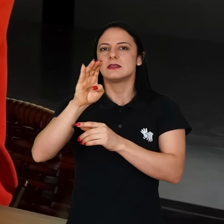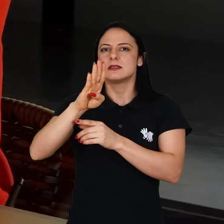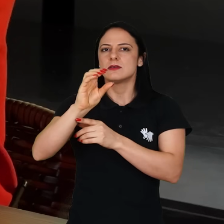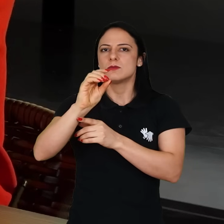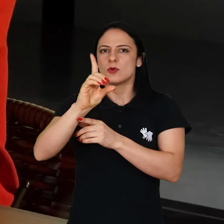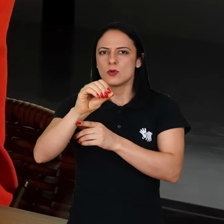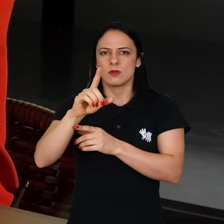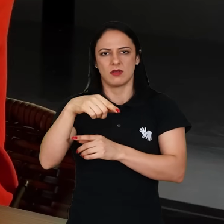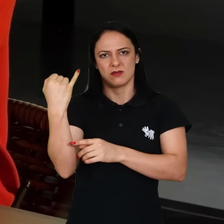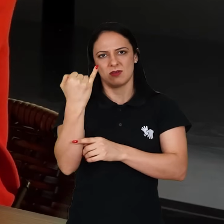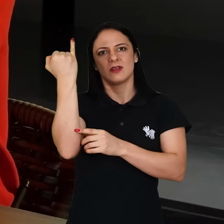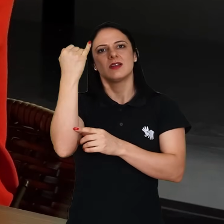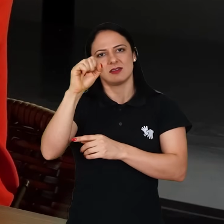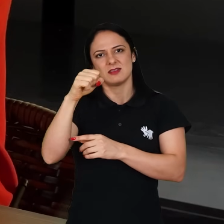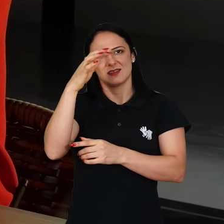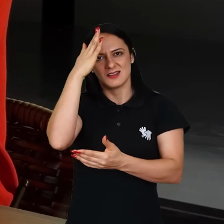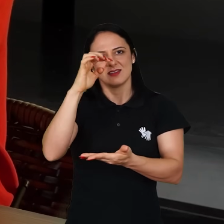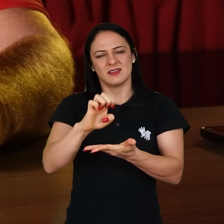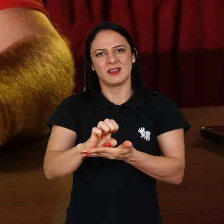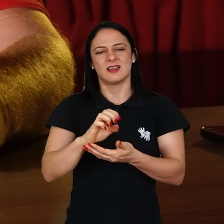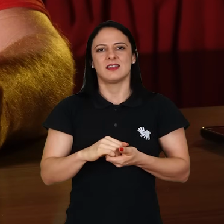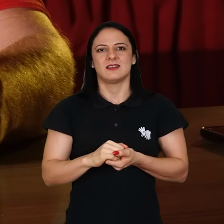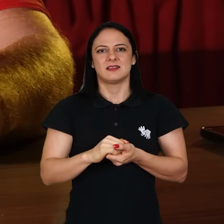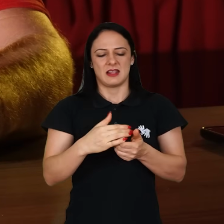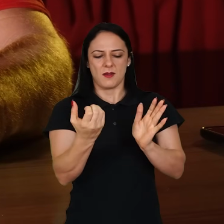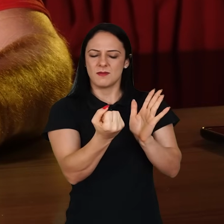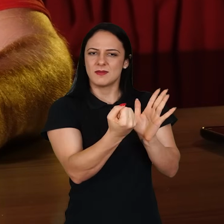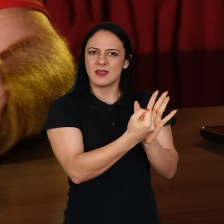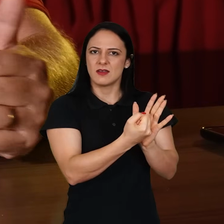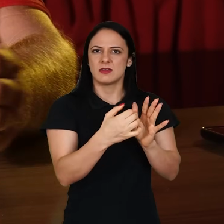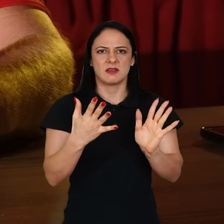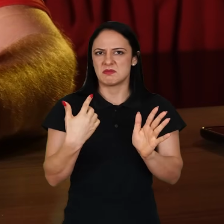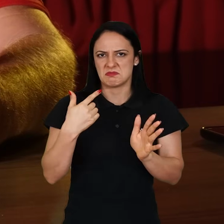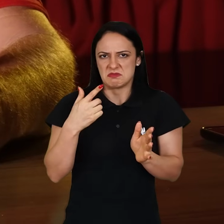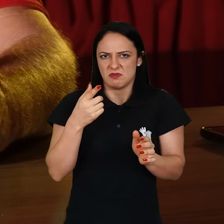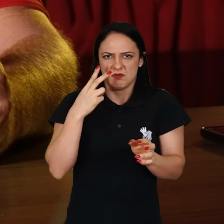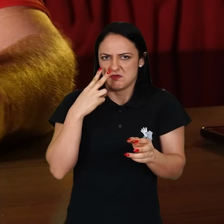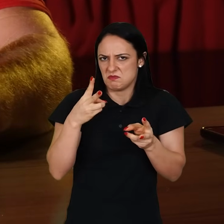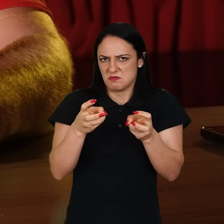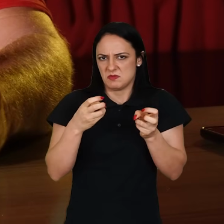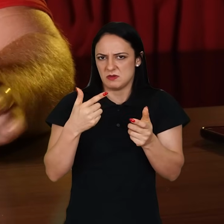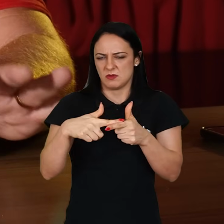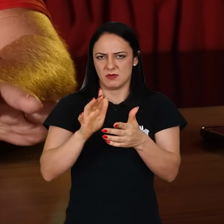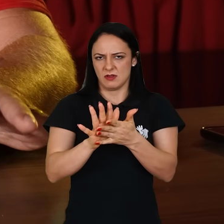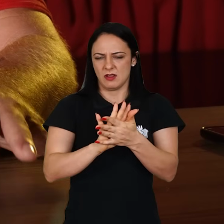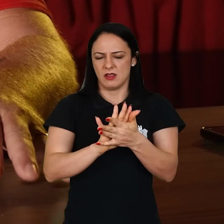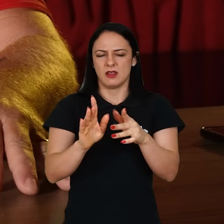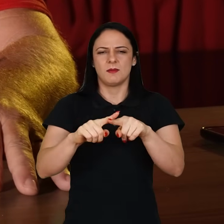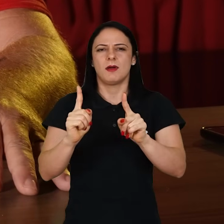são muito importantes para a fé. E não vejo problema neles.